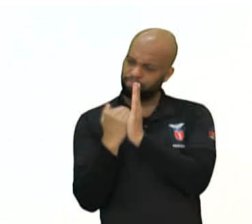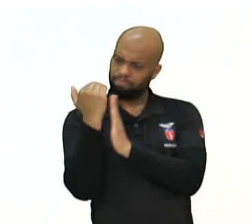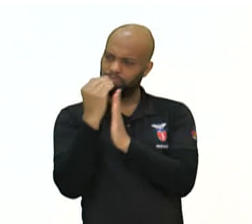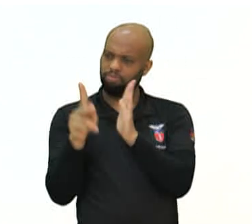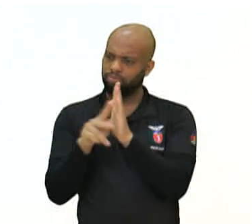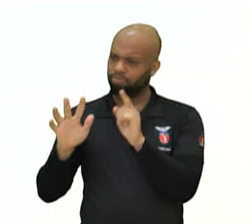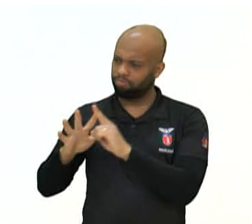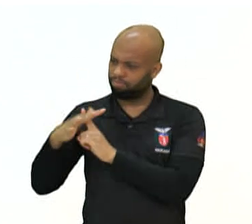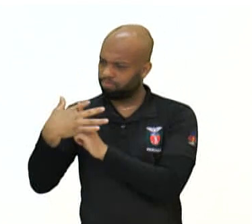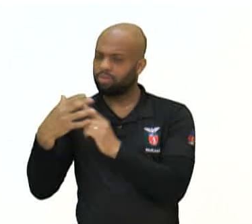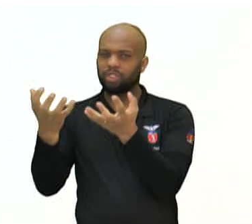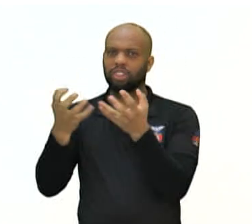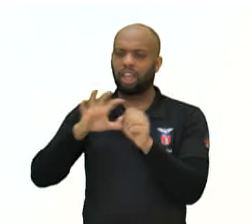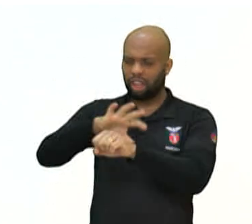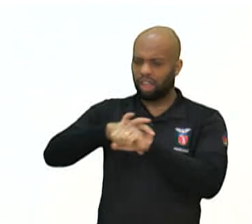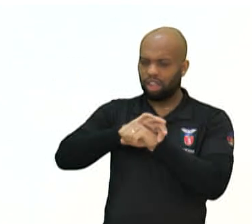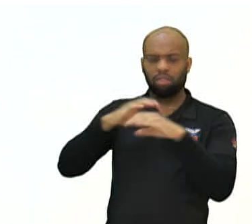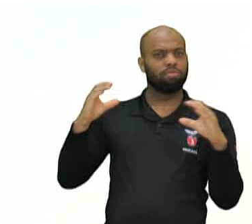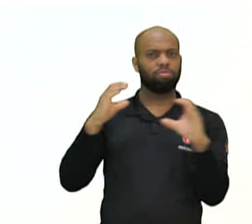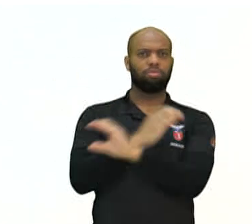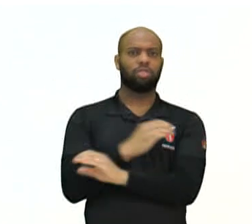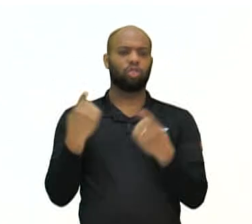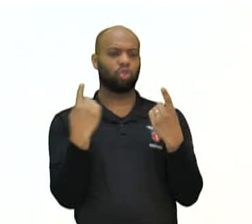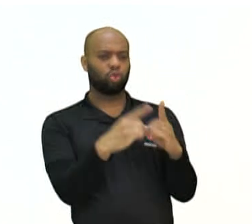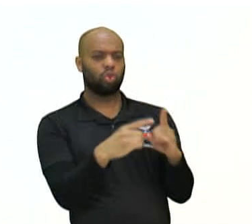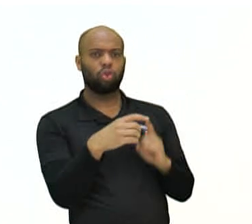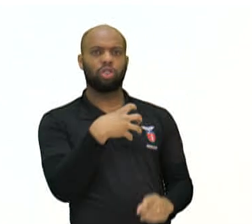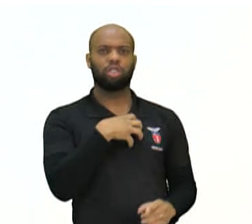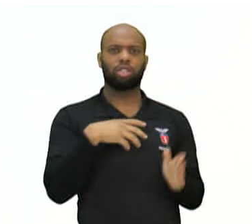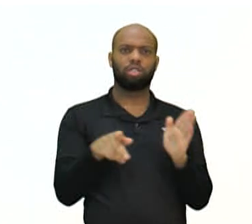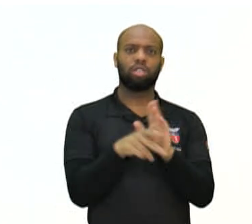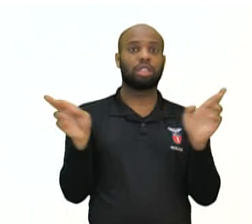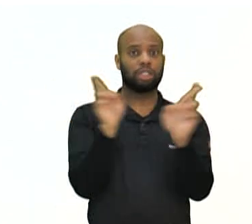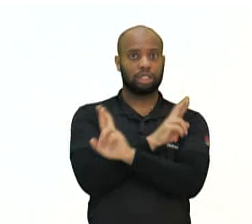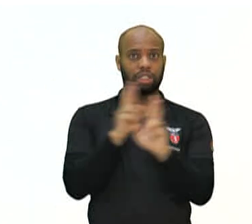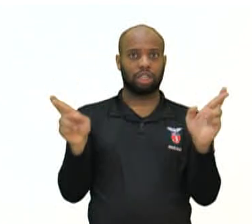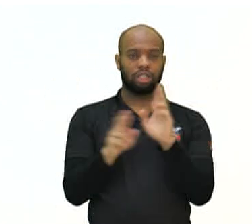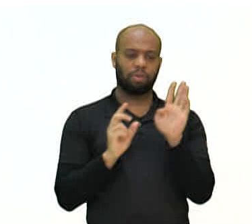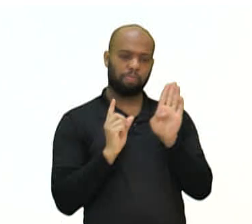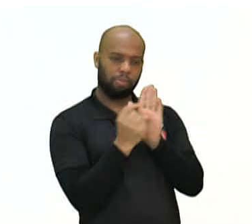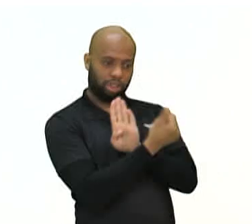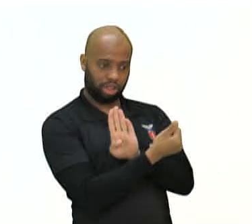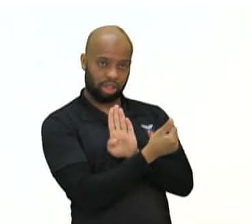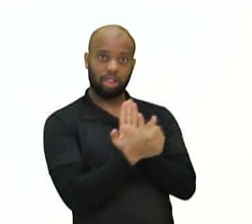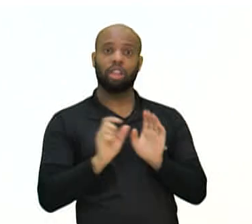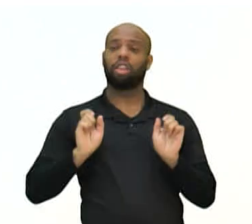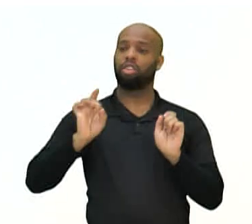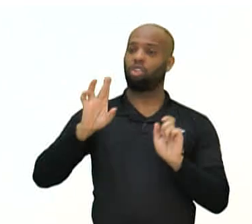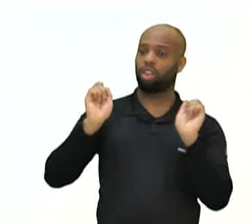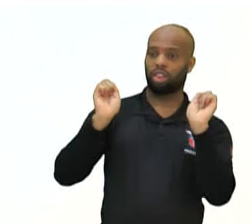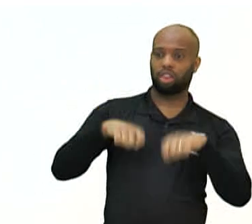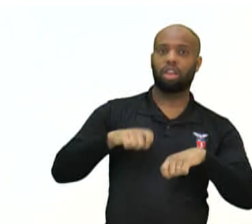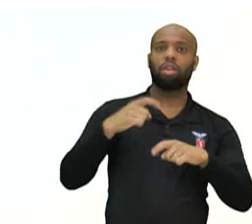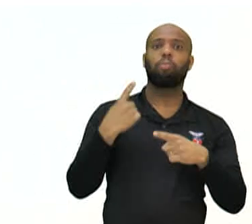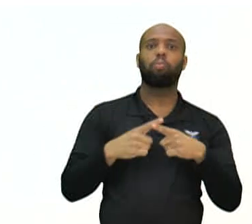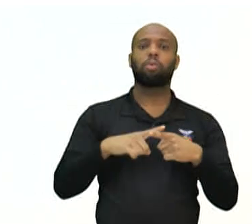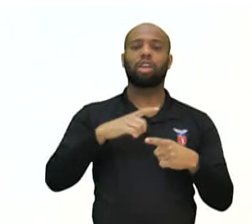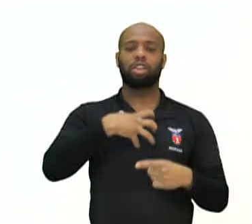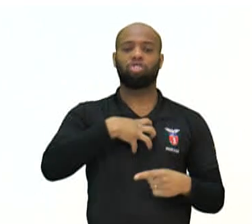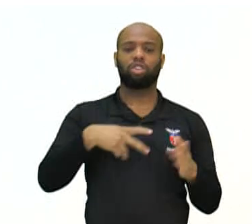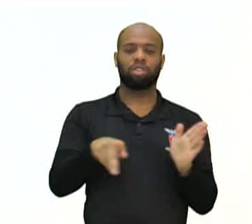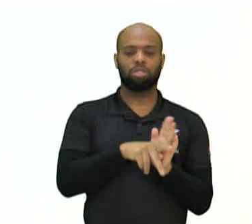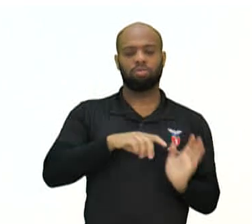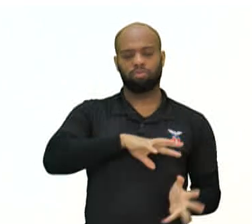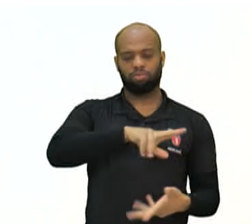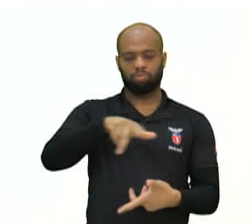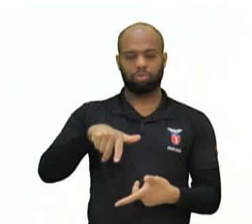no sentido de uma garantia completa contra a restauração das relações burguesas, só é possível em escala internacional.